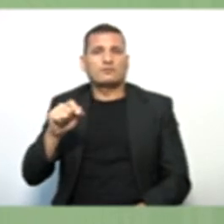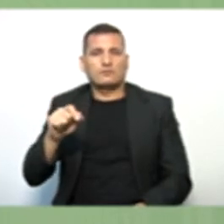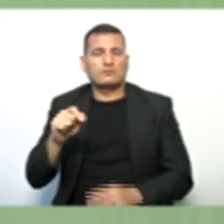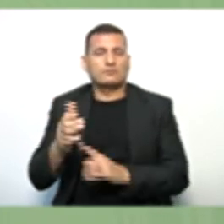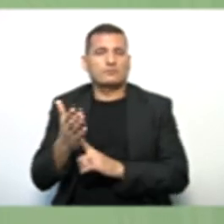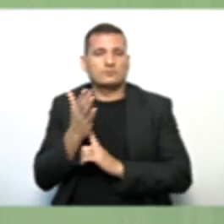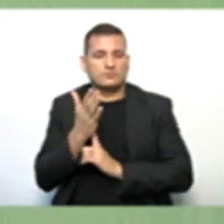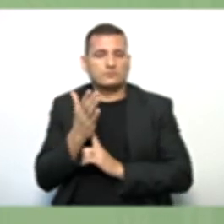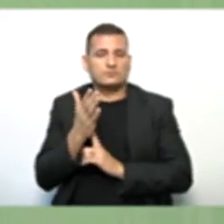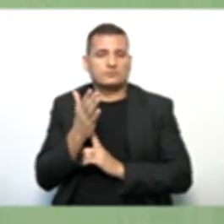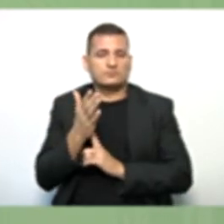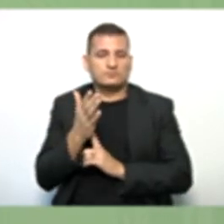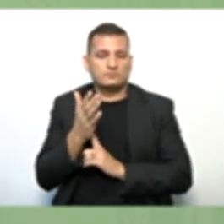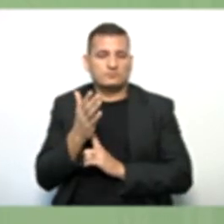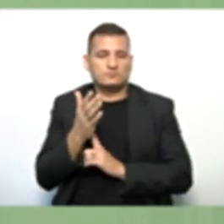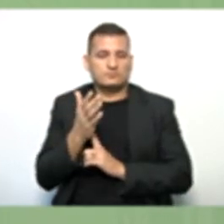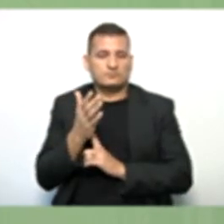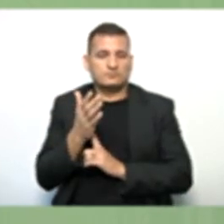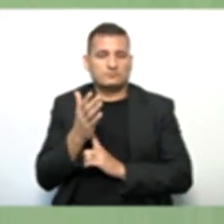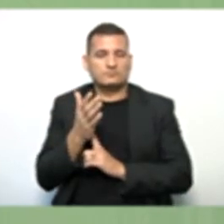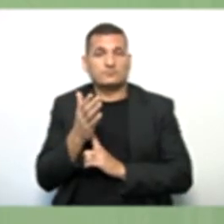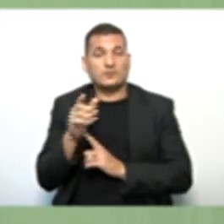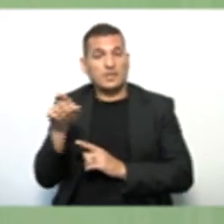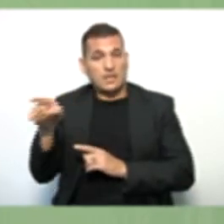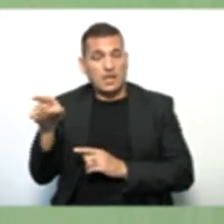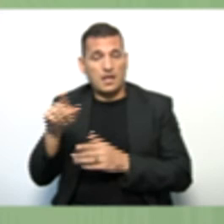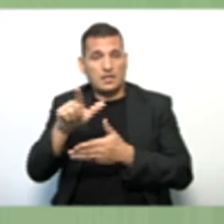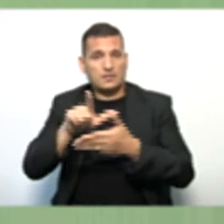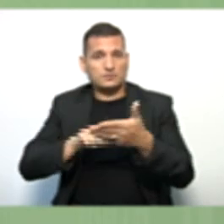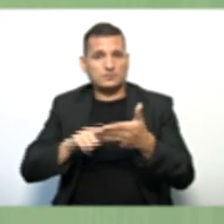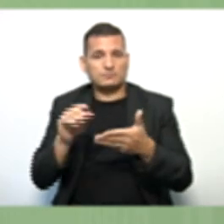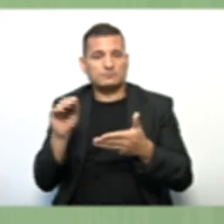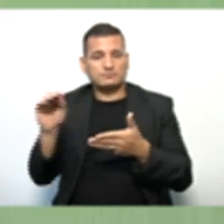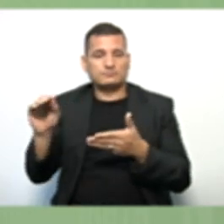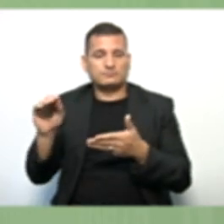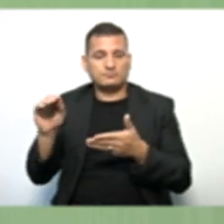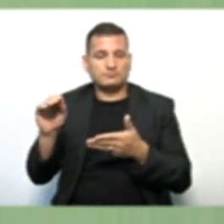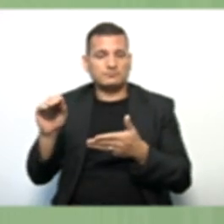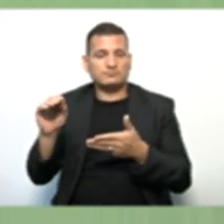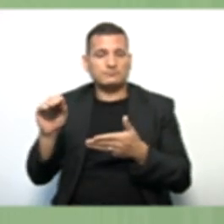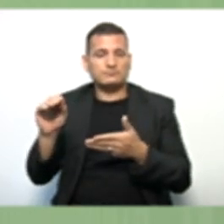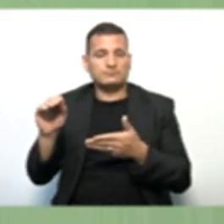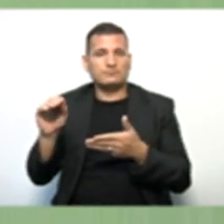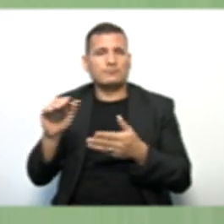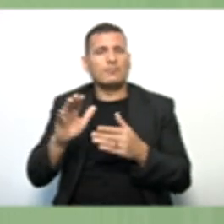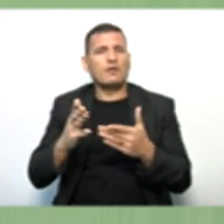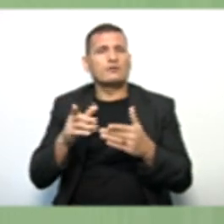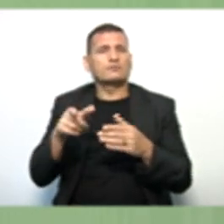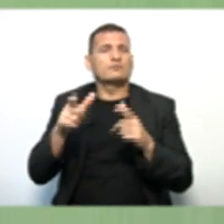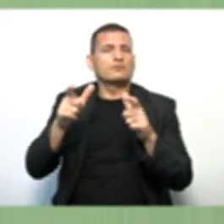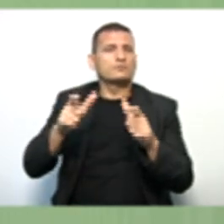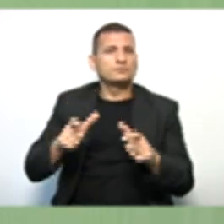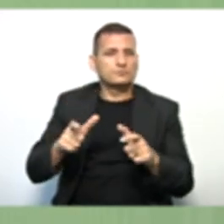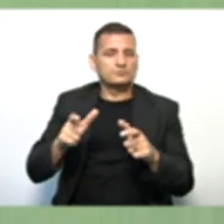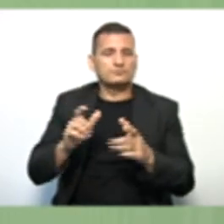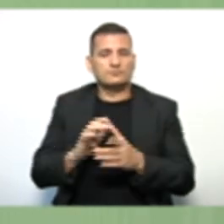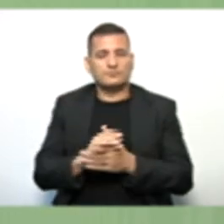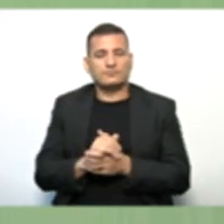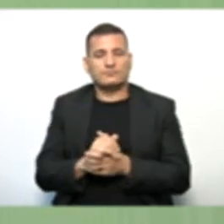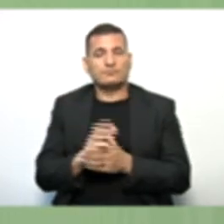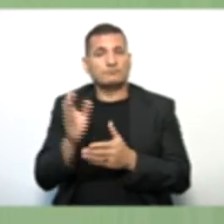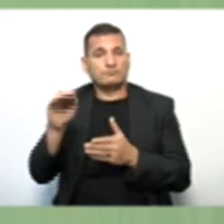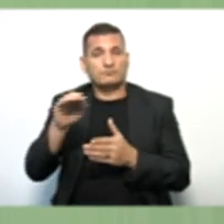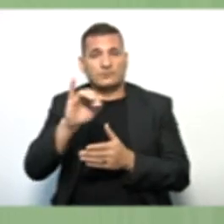coloca esse camarada lá na minha lista. Só que ele coloca aonde, tá? Ele coloca no